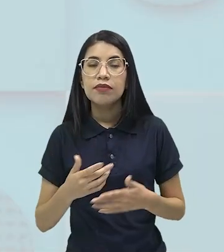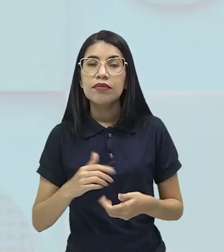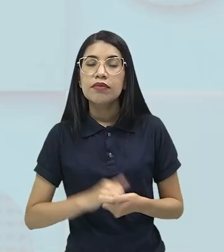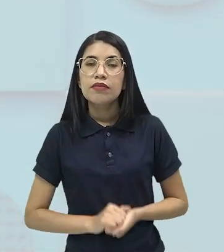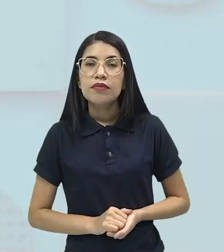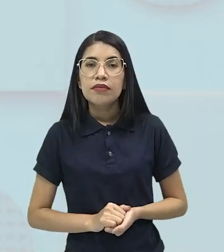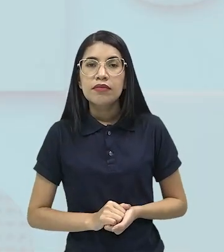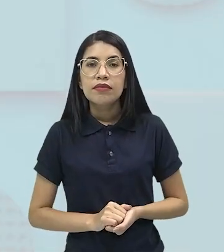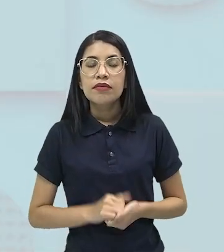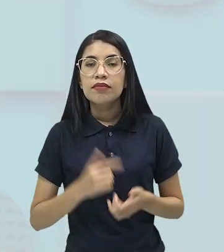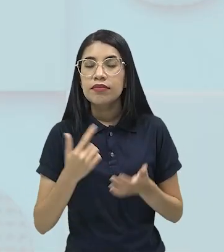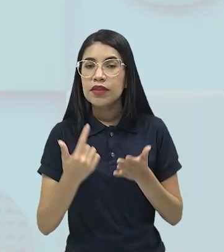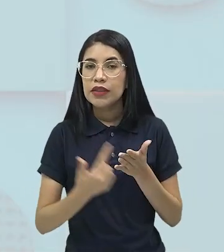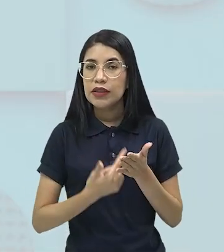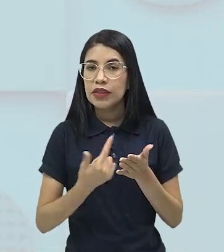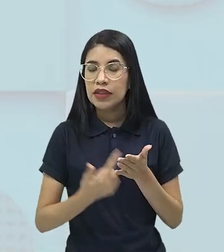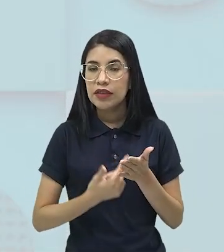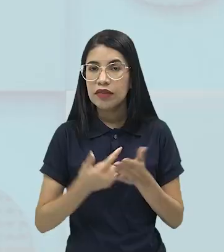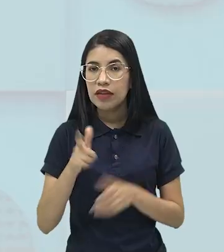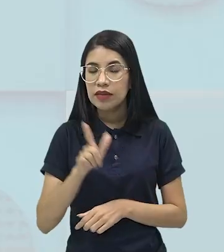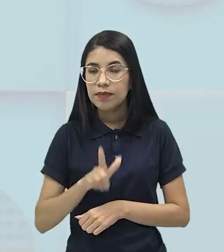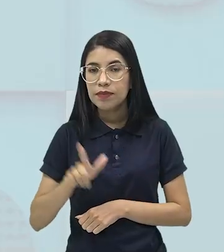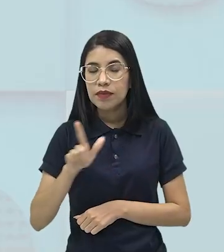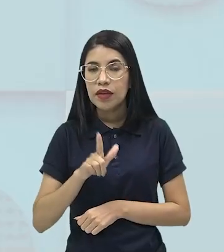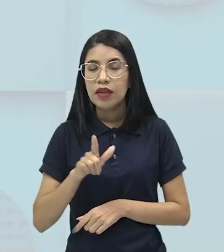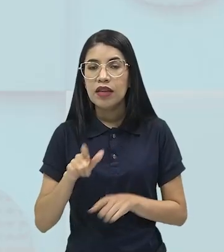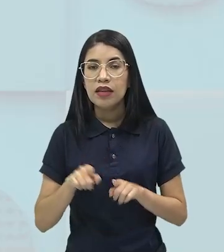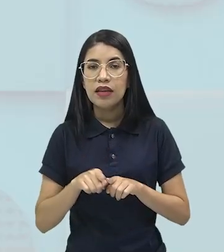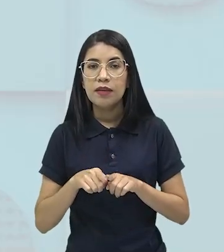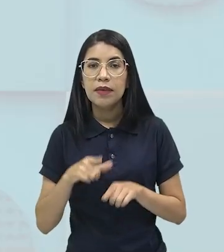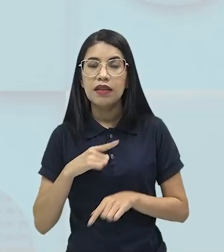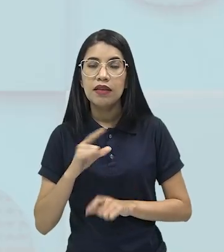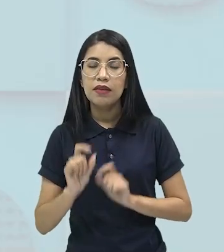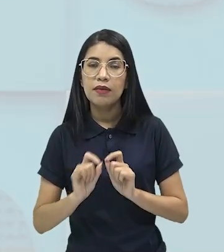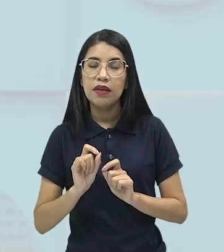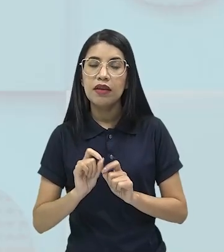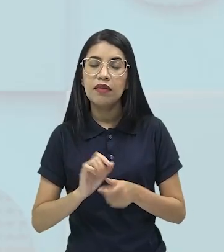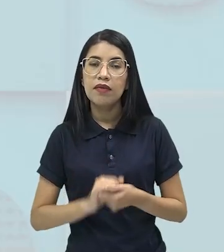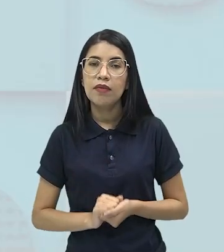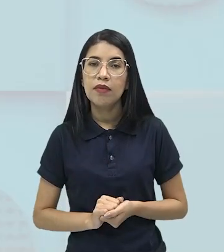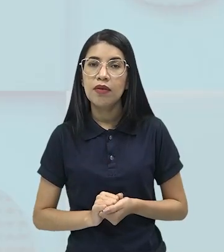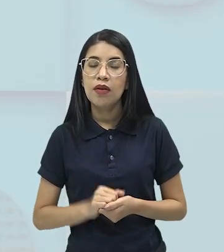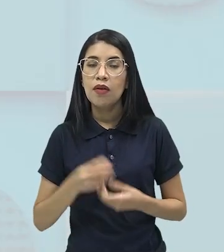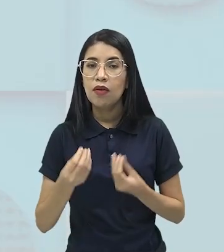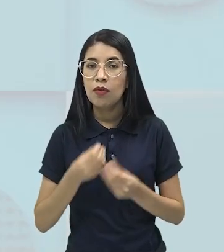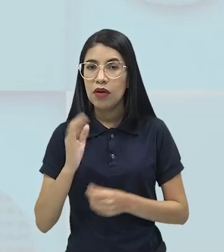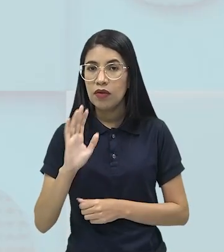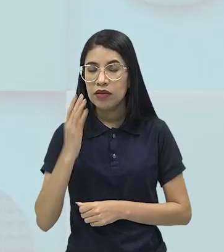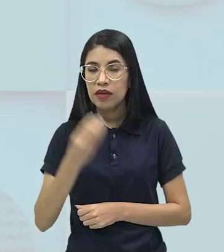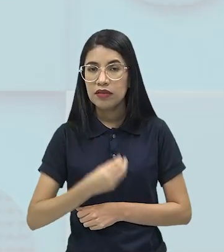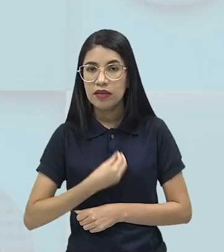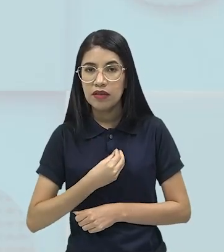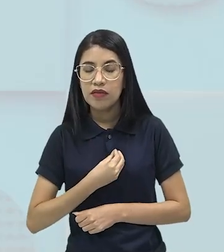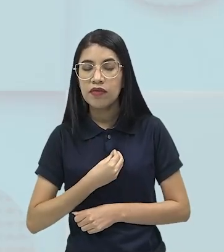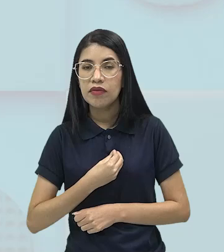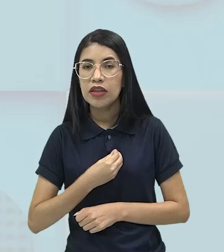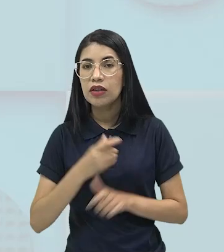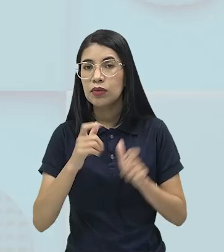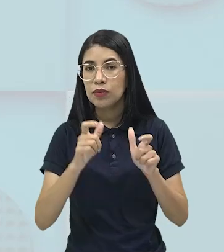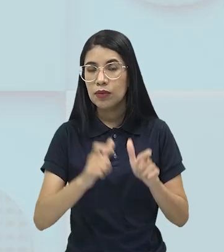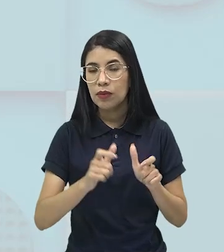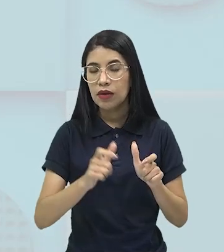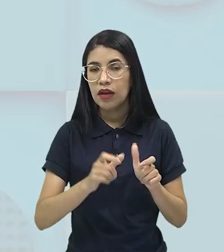geralmente, elas vão acompanhar o que ocorre numa determinada realidade. Ela vai